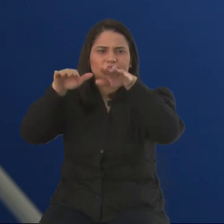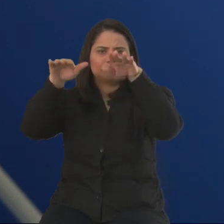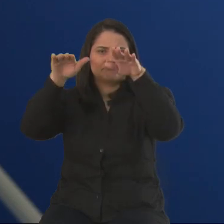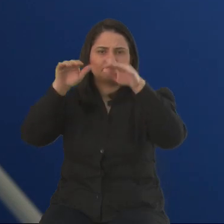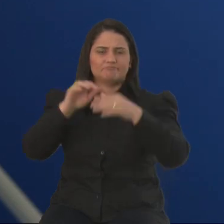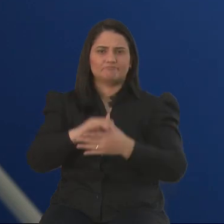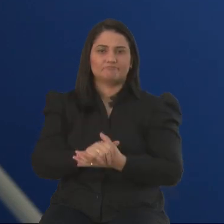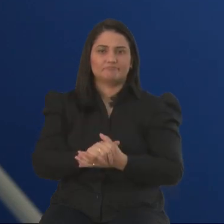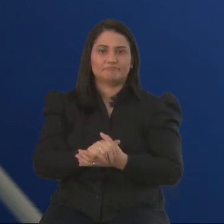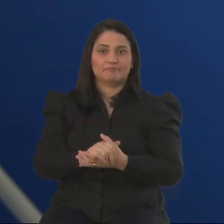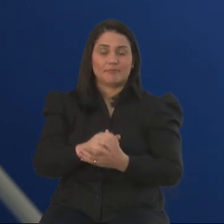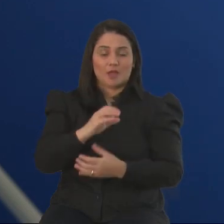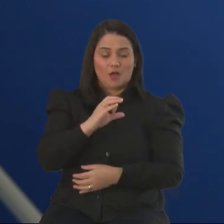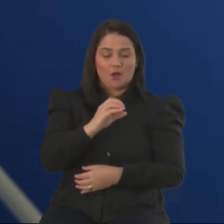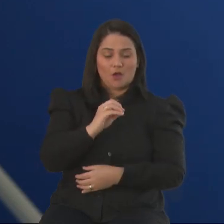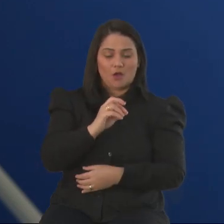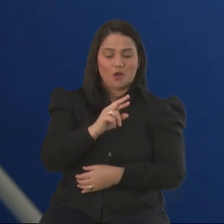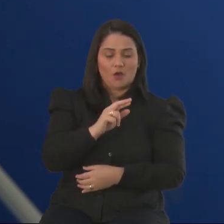Cora Coralina.